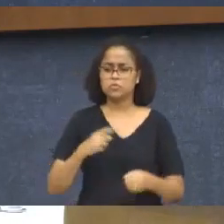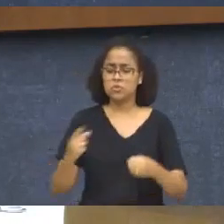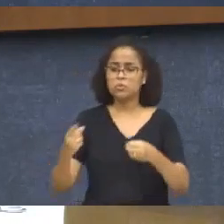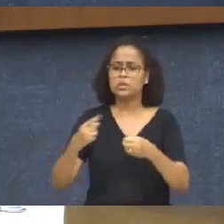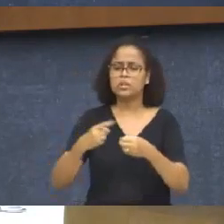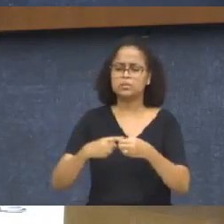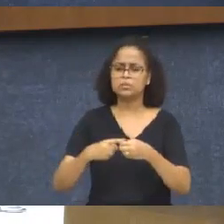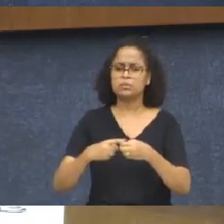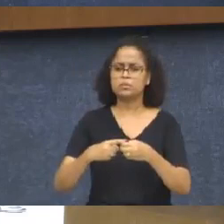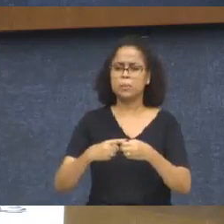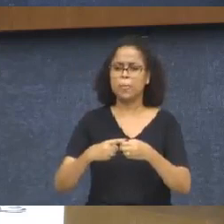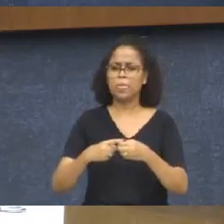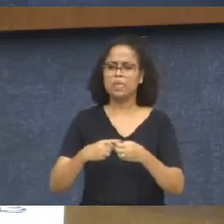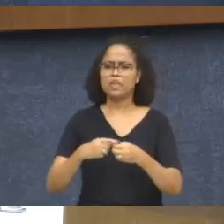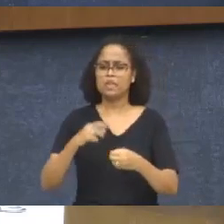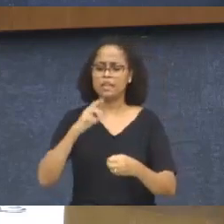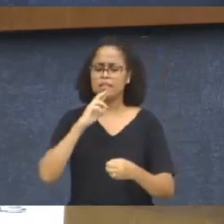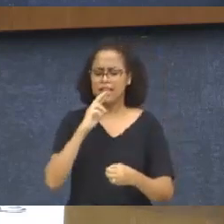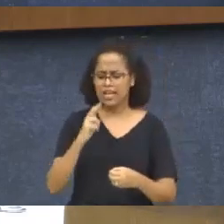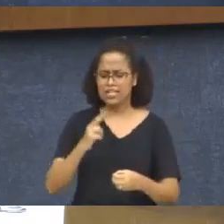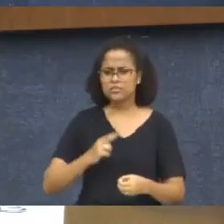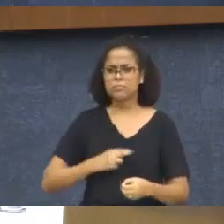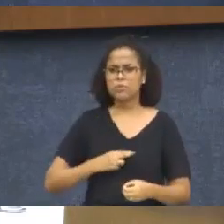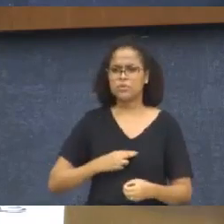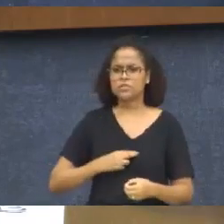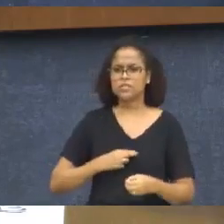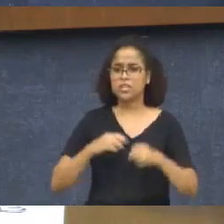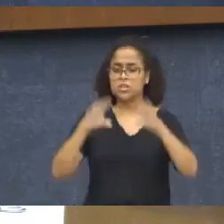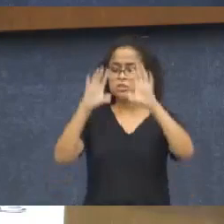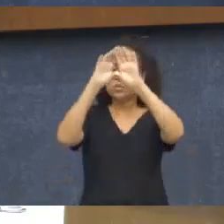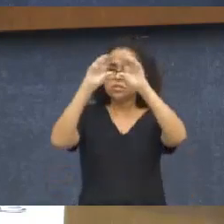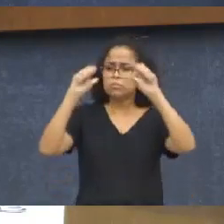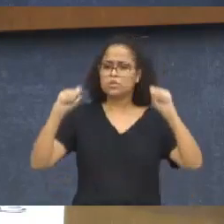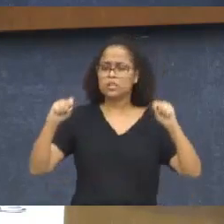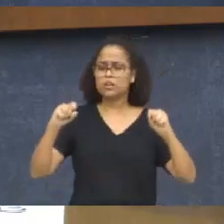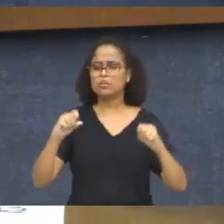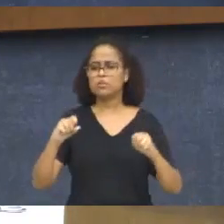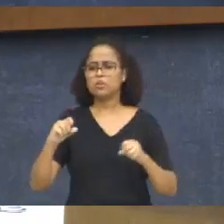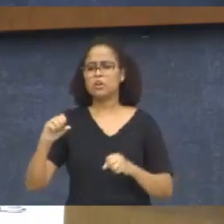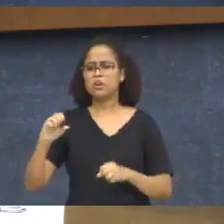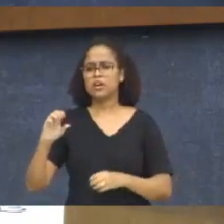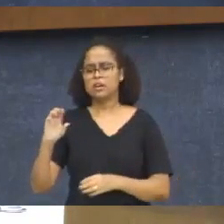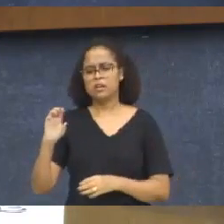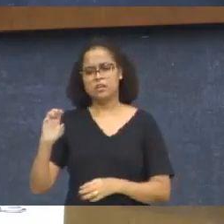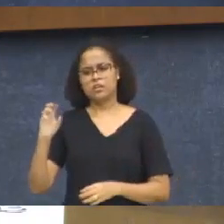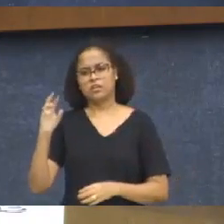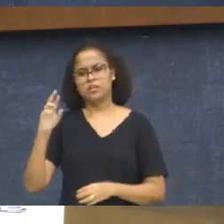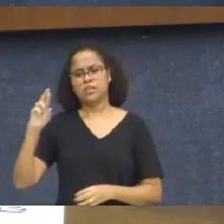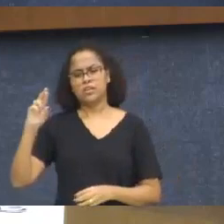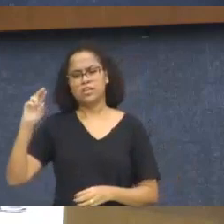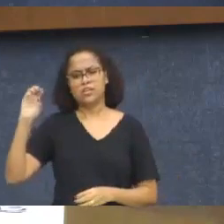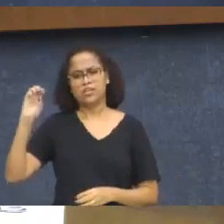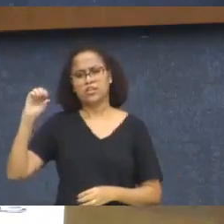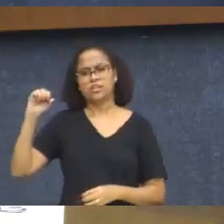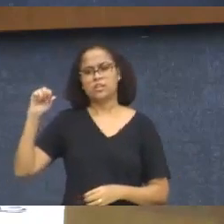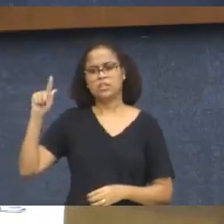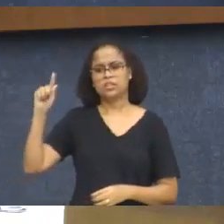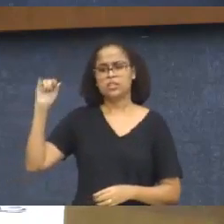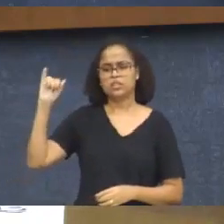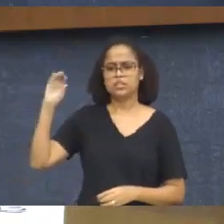retorno, a resposta do Tribunal Regional do Trabalho, dizendo que está aplicando a